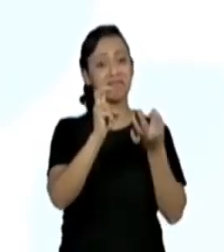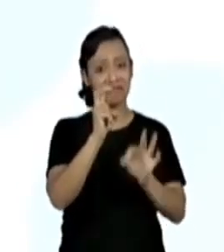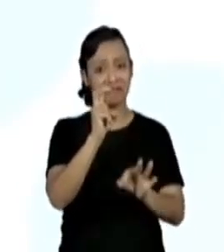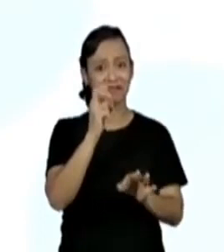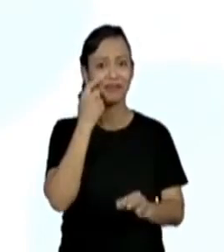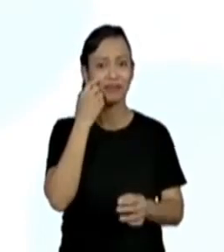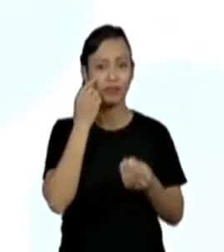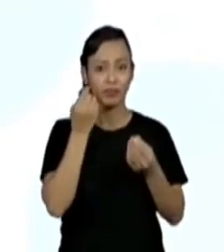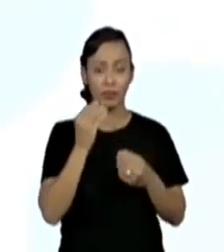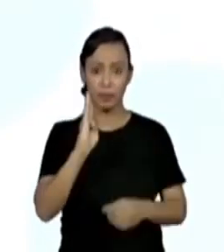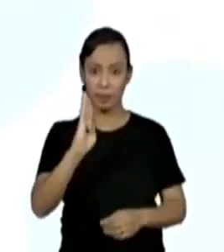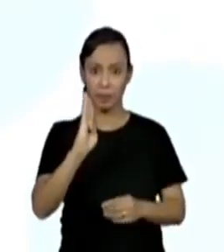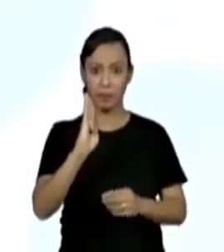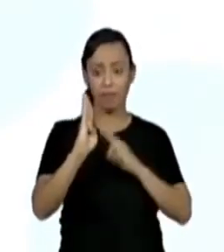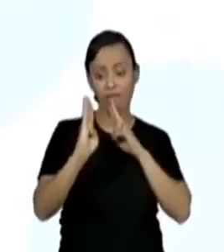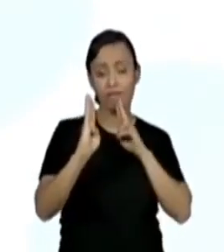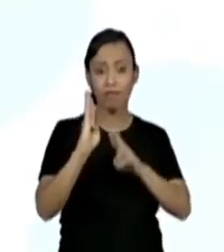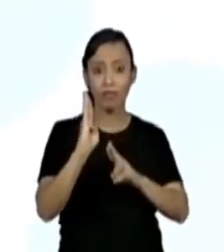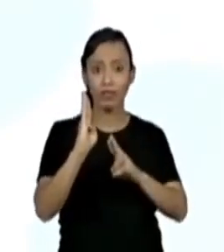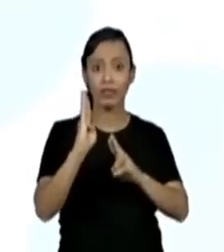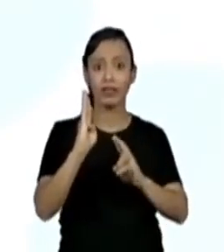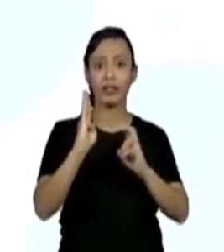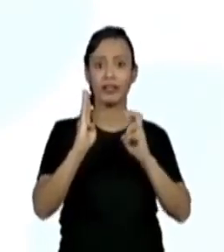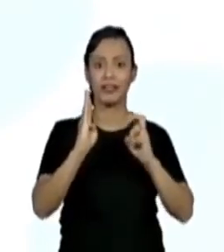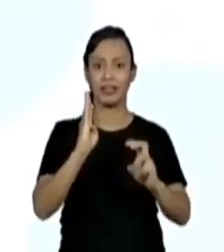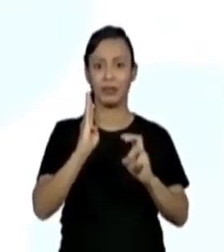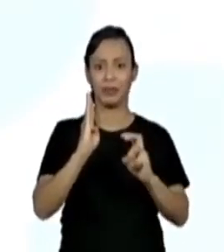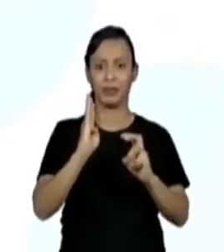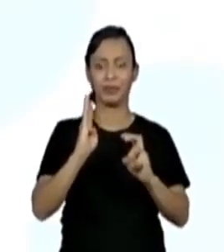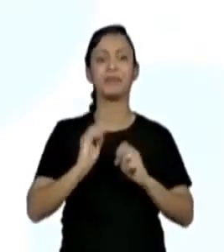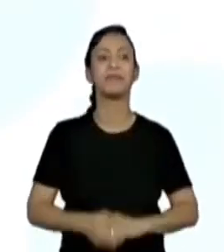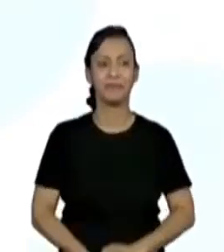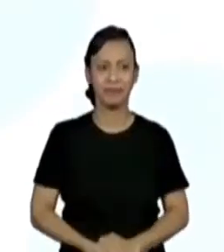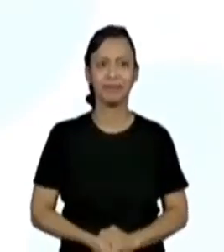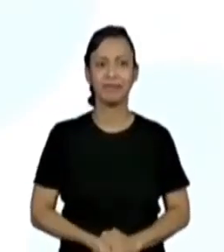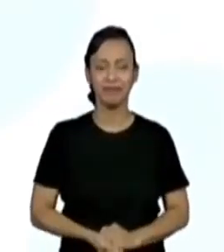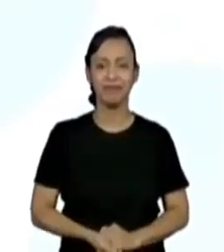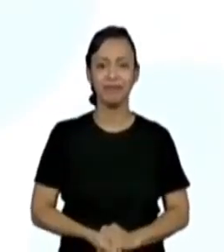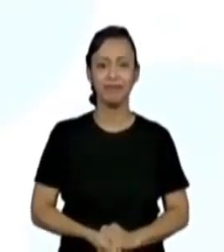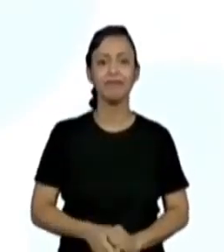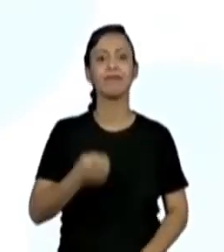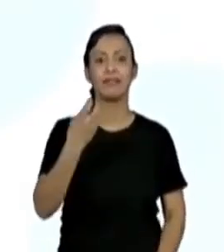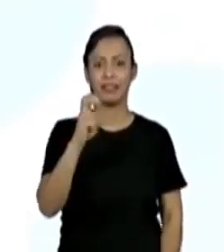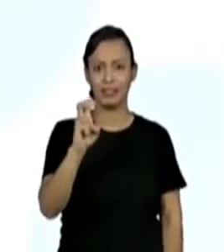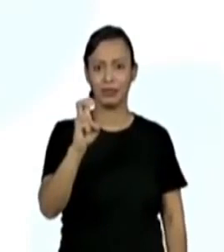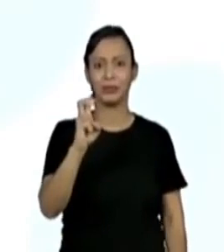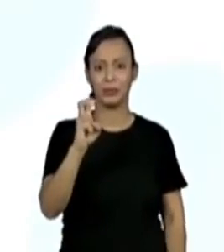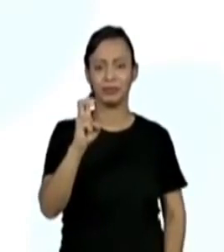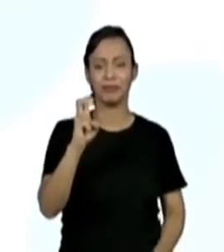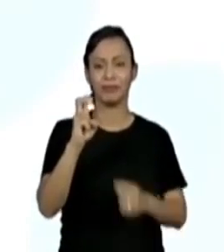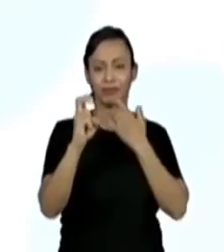Vamos responder quantas partes foram pintadas cinco